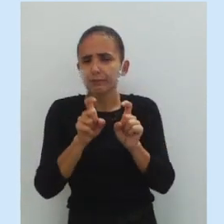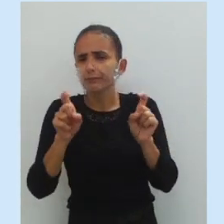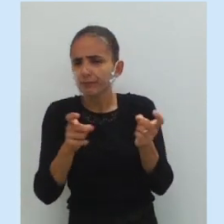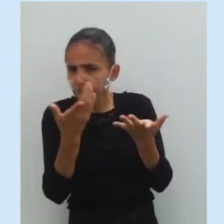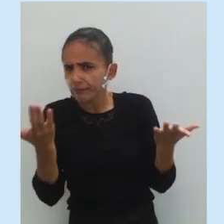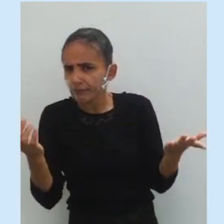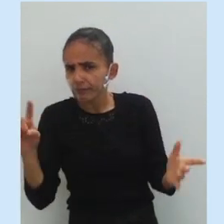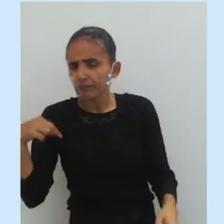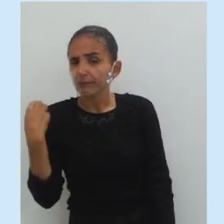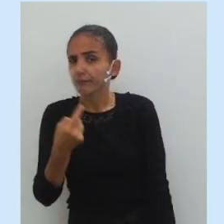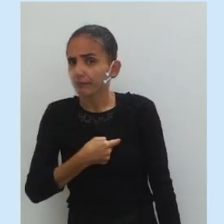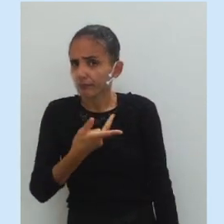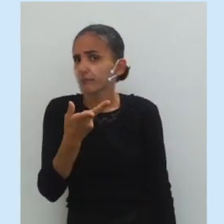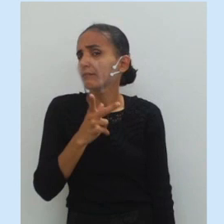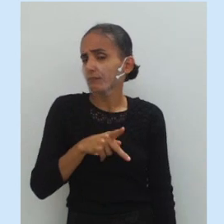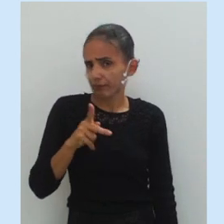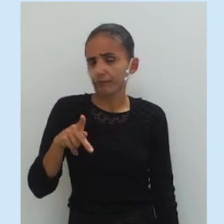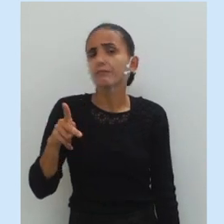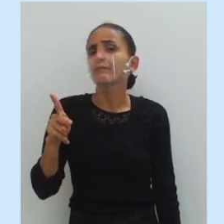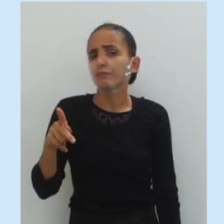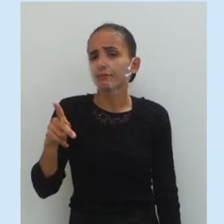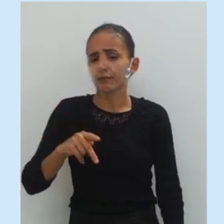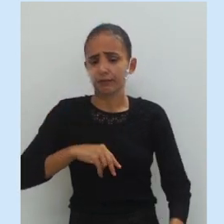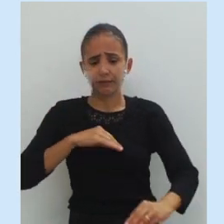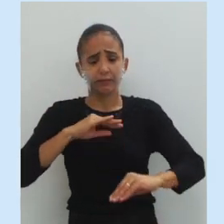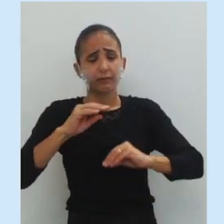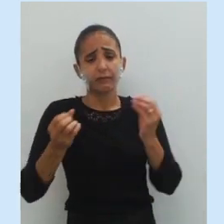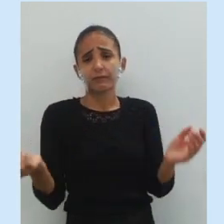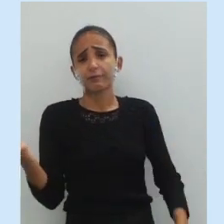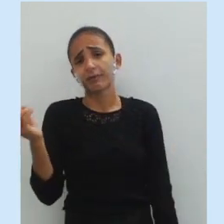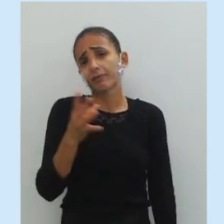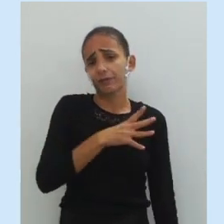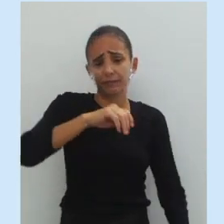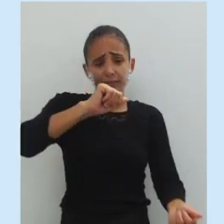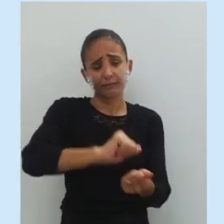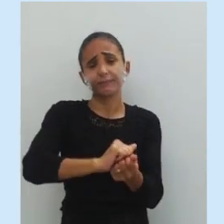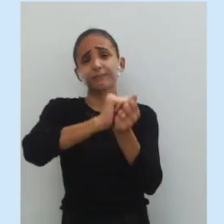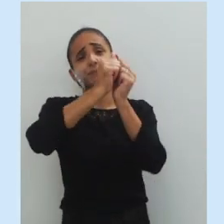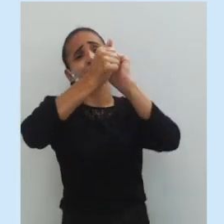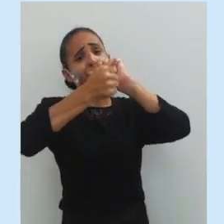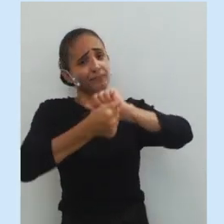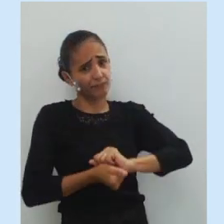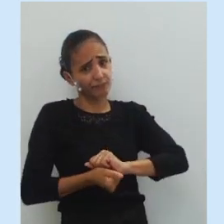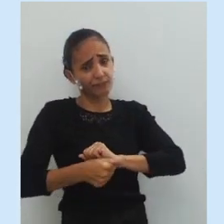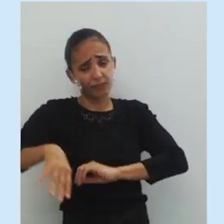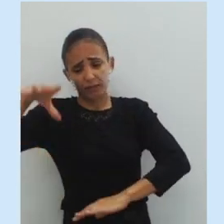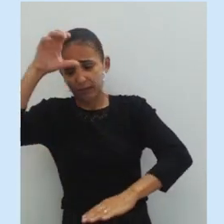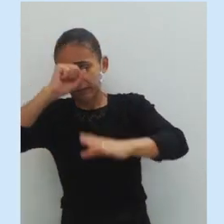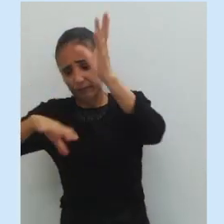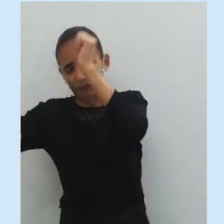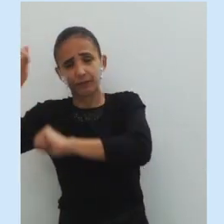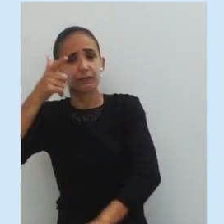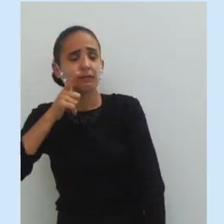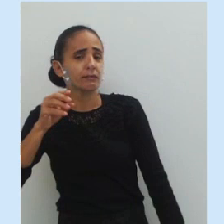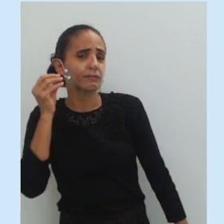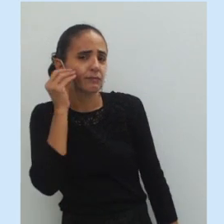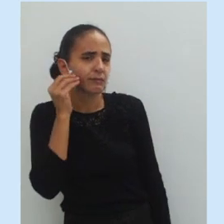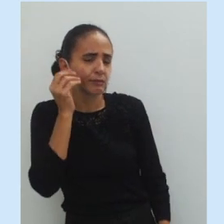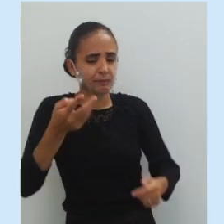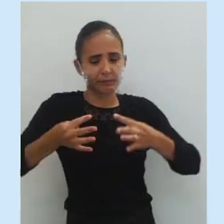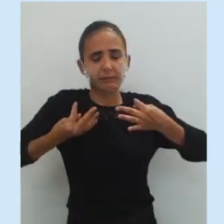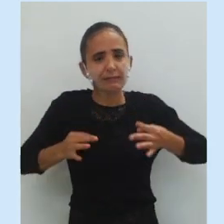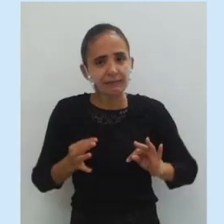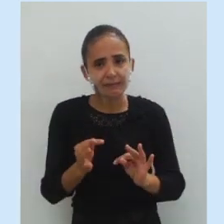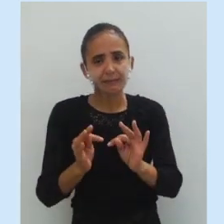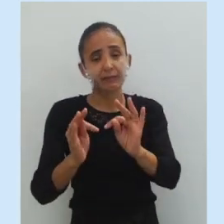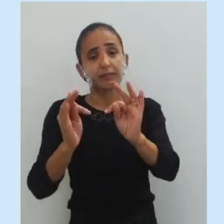Nós, professores, nos reinventamos, aprendemos com a tecnologia para chegar até